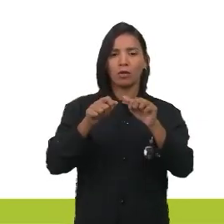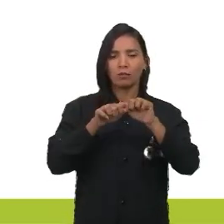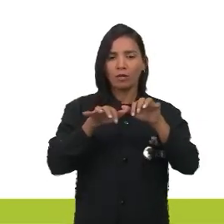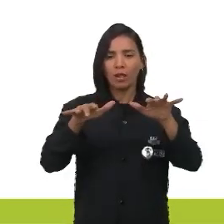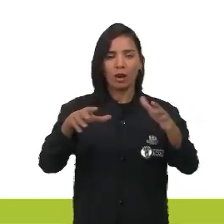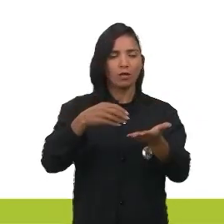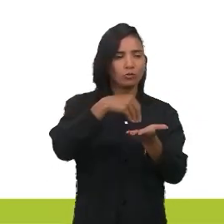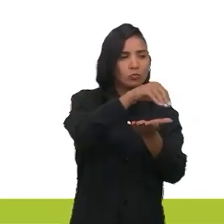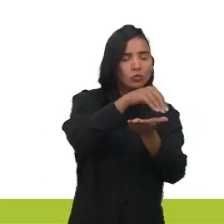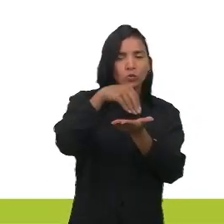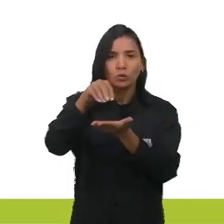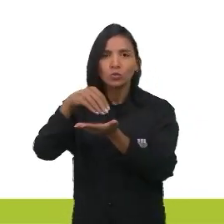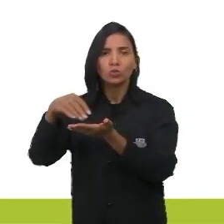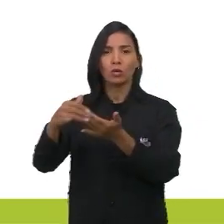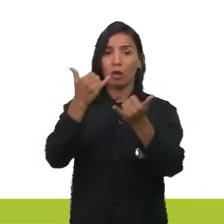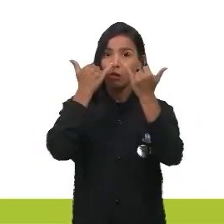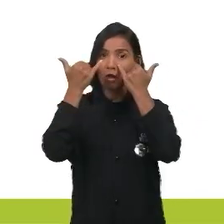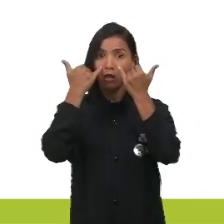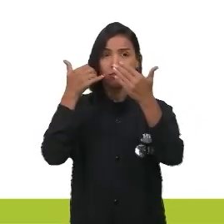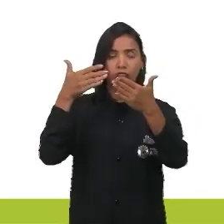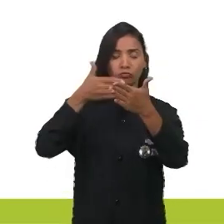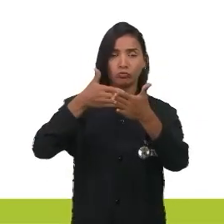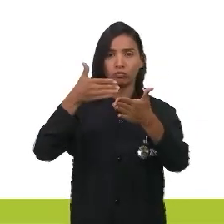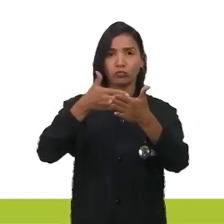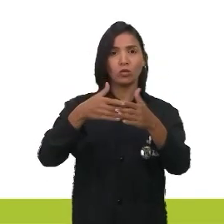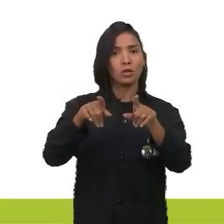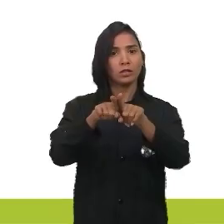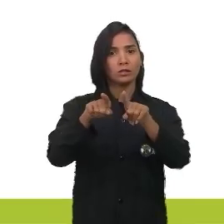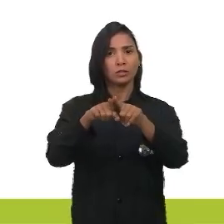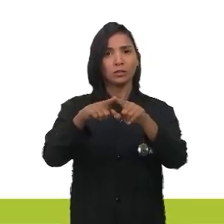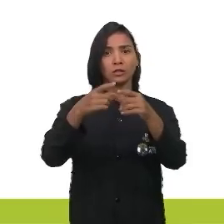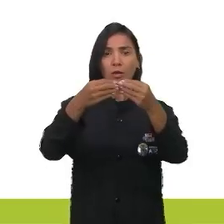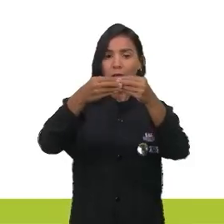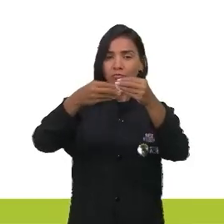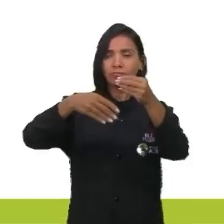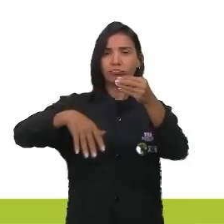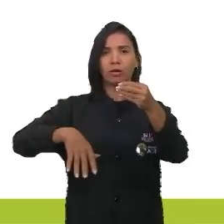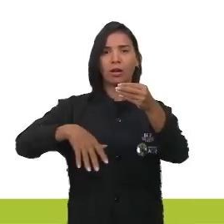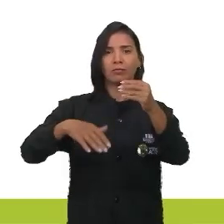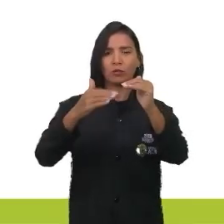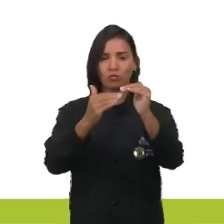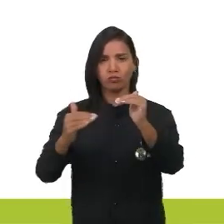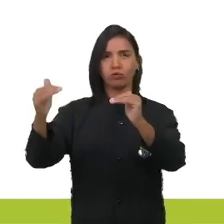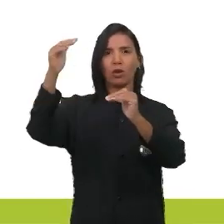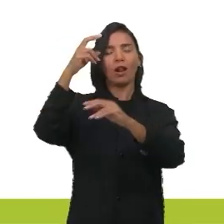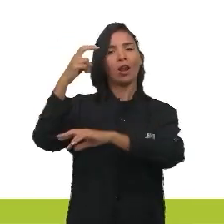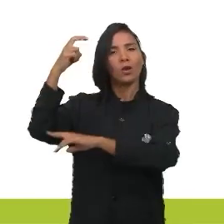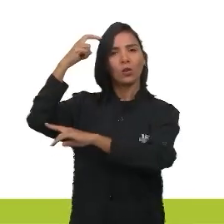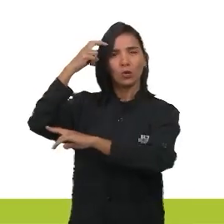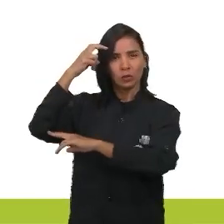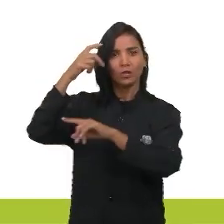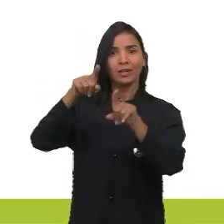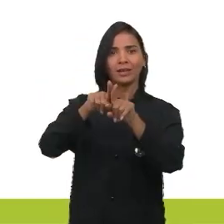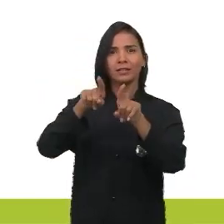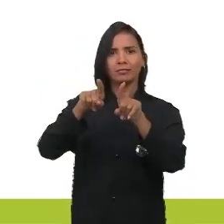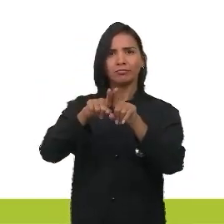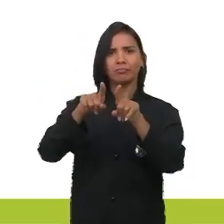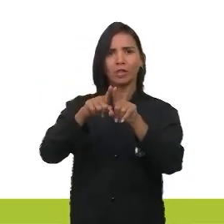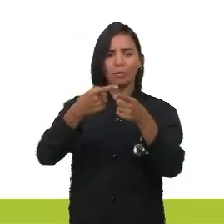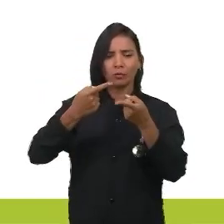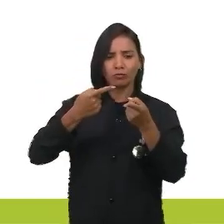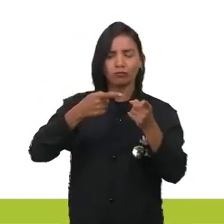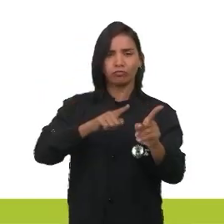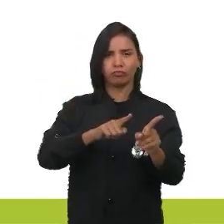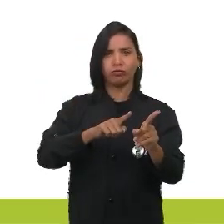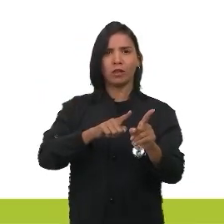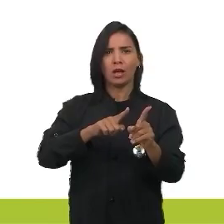a informação ilimitada, a quebra das supostas hierarquias culturais, afeta a